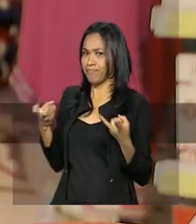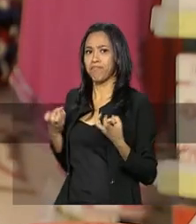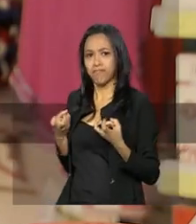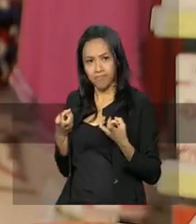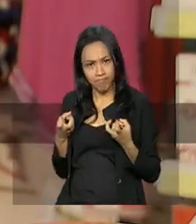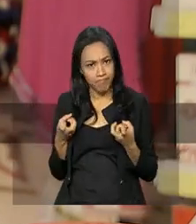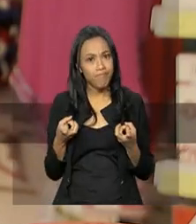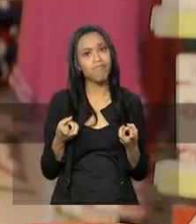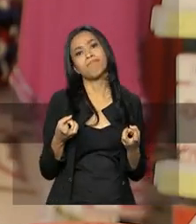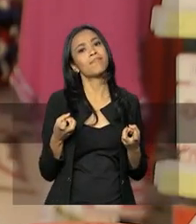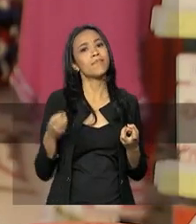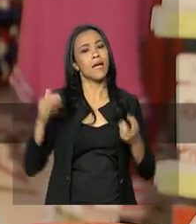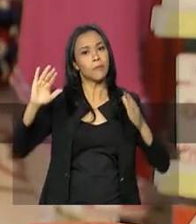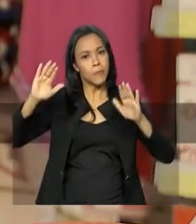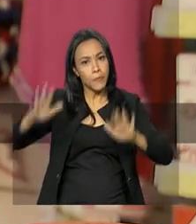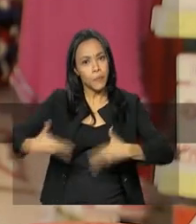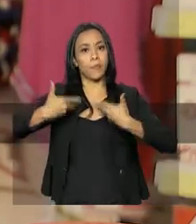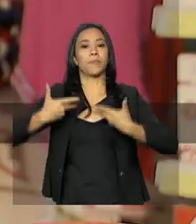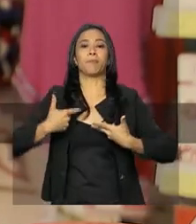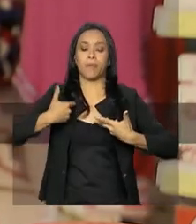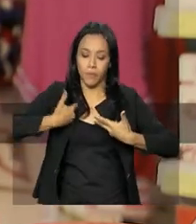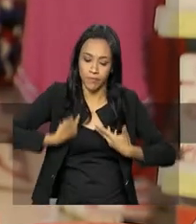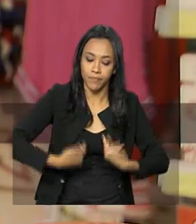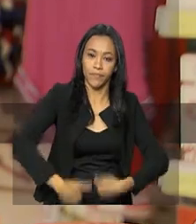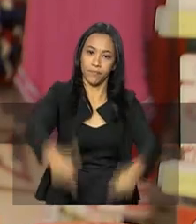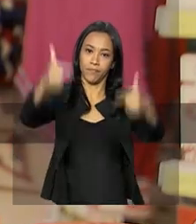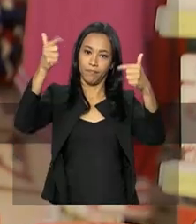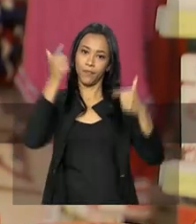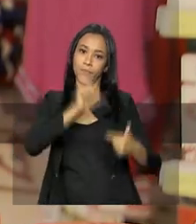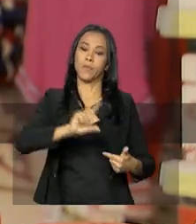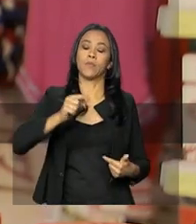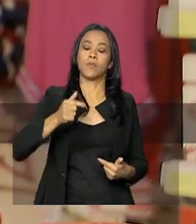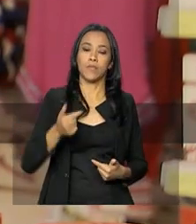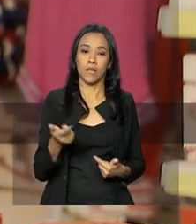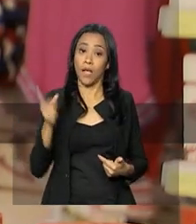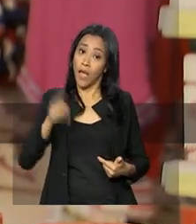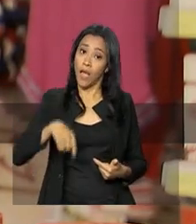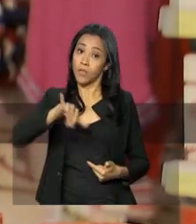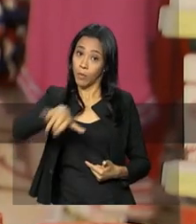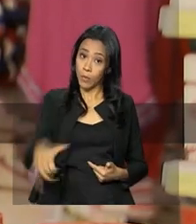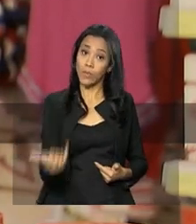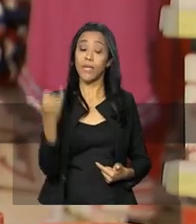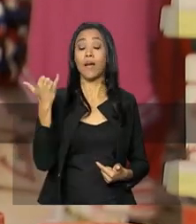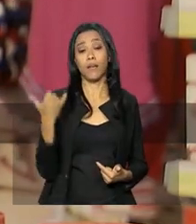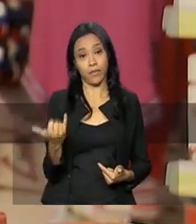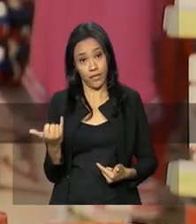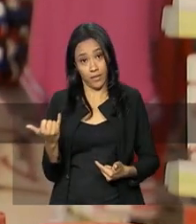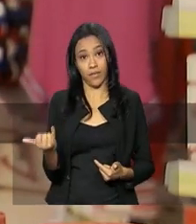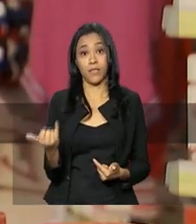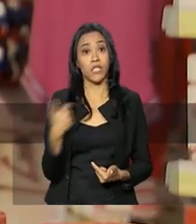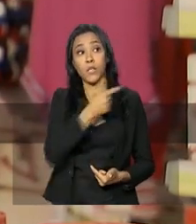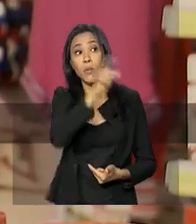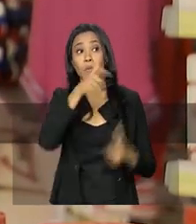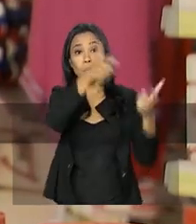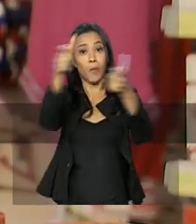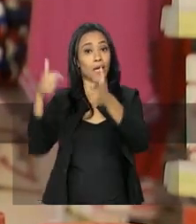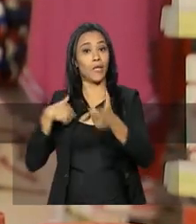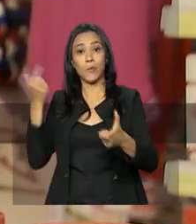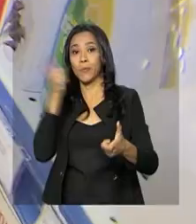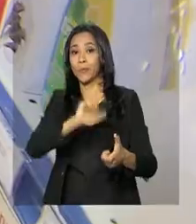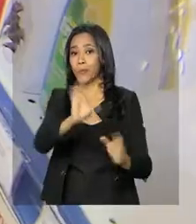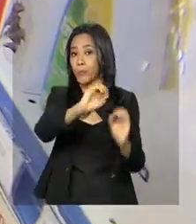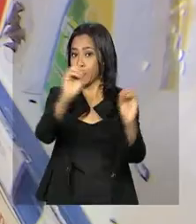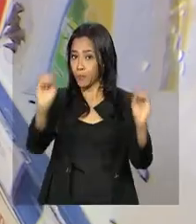dar esse recurso que necessita dar essa oportunidade porque aqui só ri outra parte do tempo